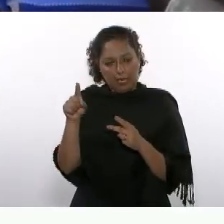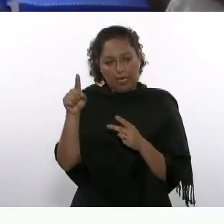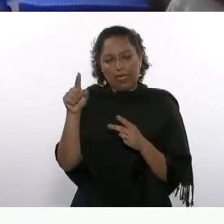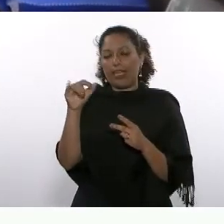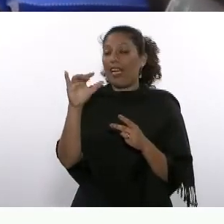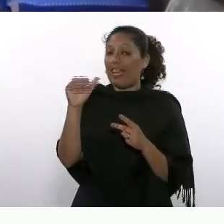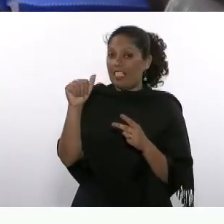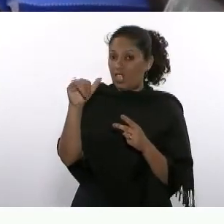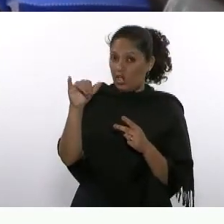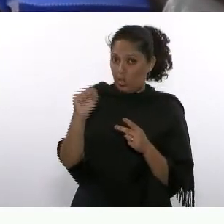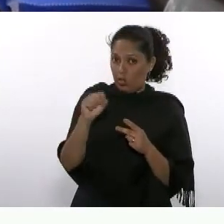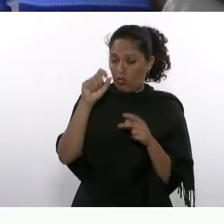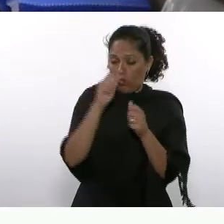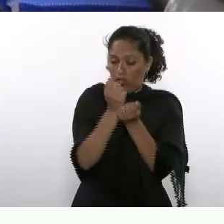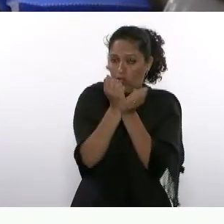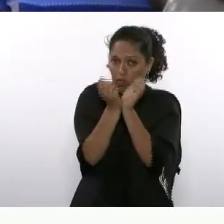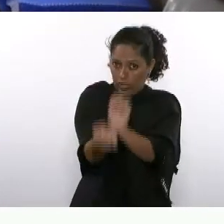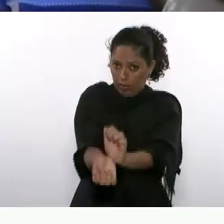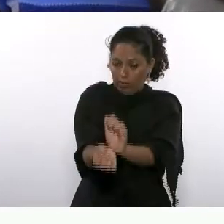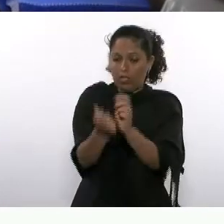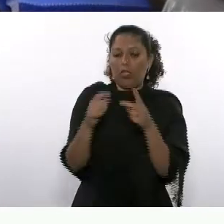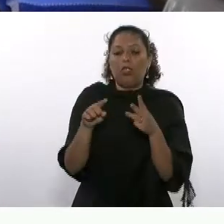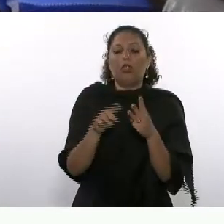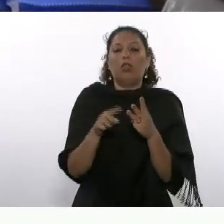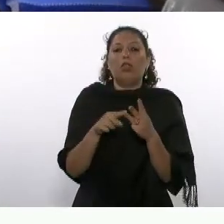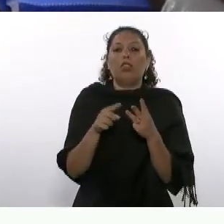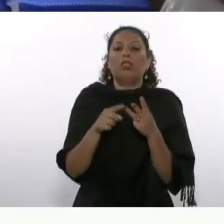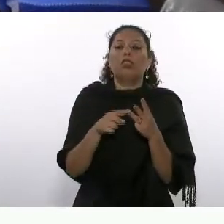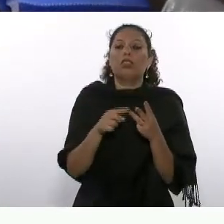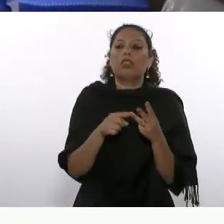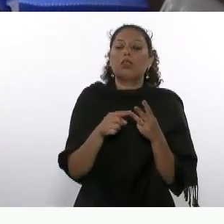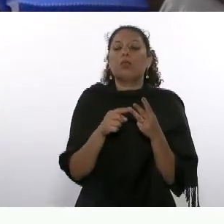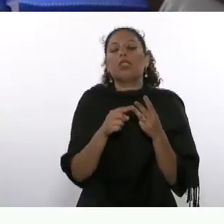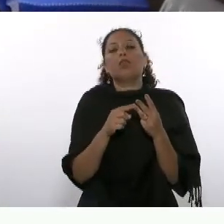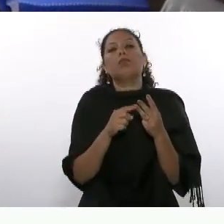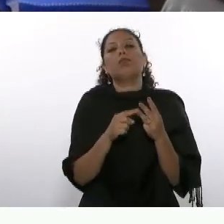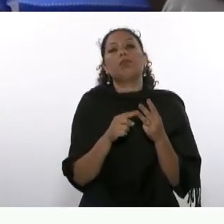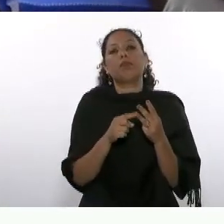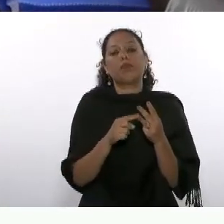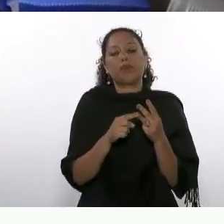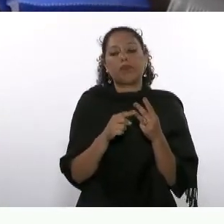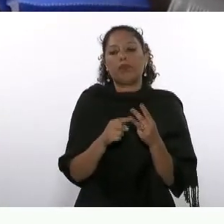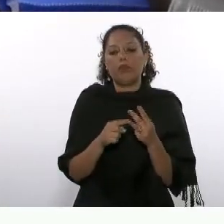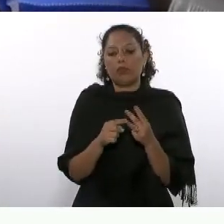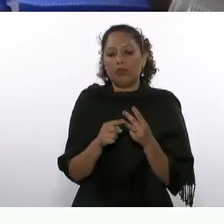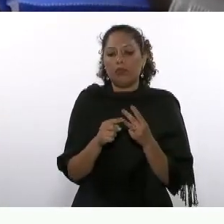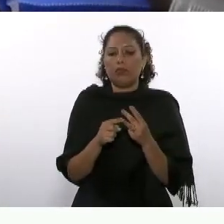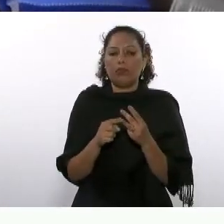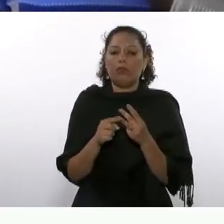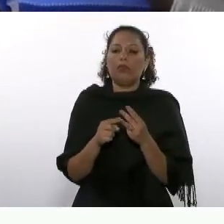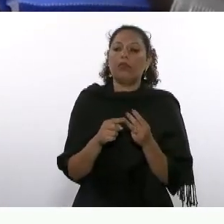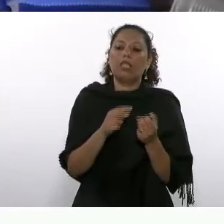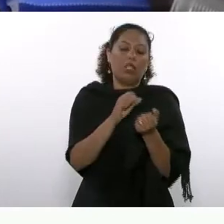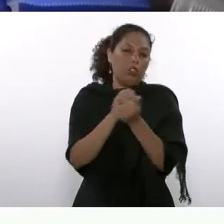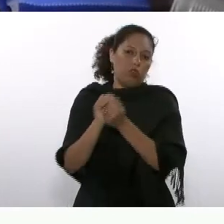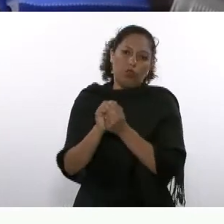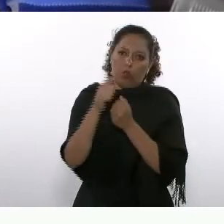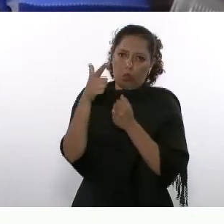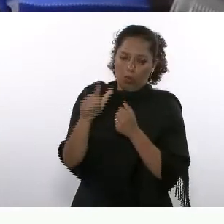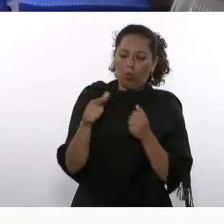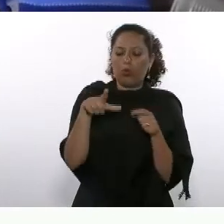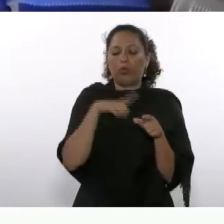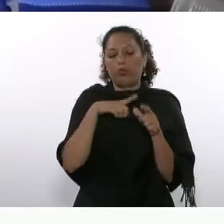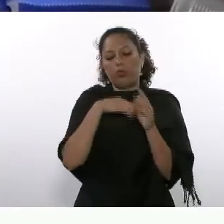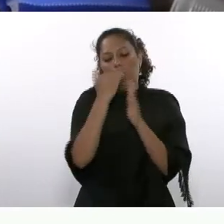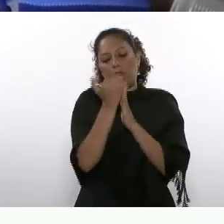patrimônio. Então, urge, né? Essa é uma ação que a gente está startando, né? Uma questão de instrução processual dentro do todo o